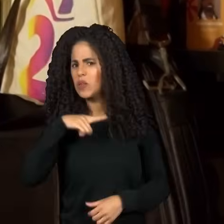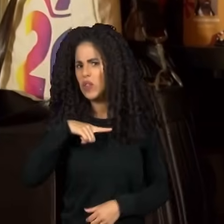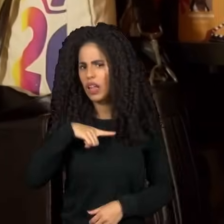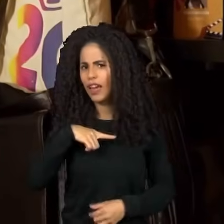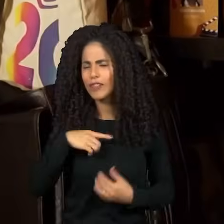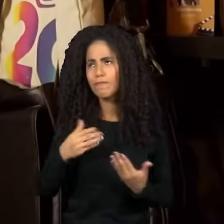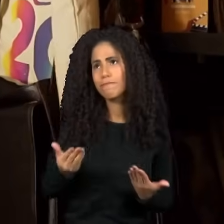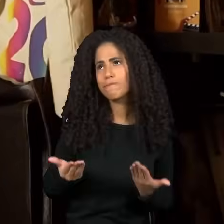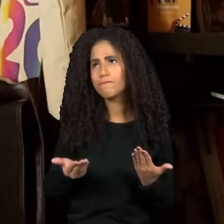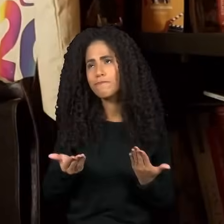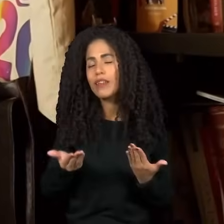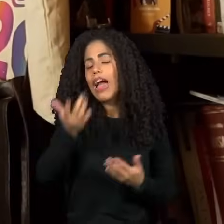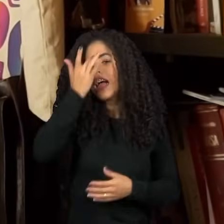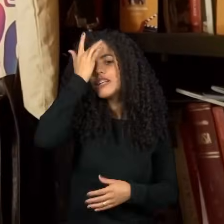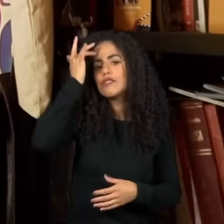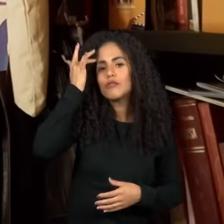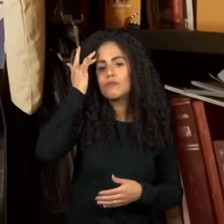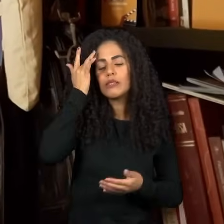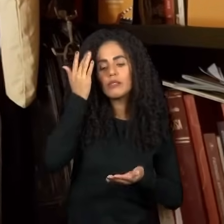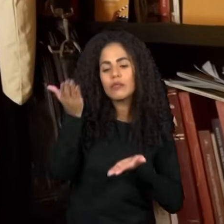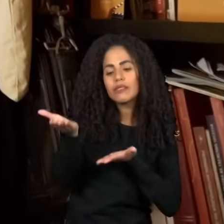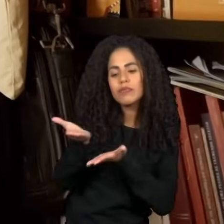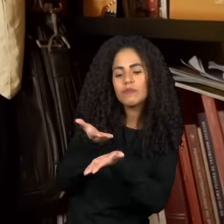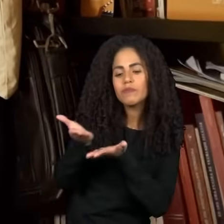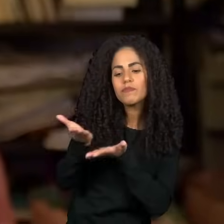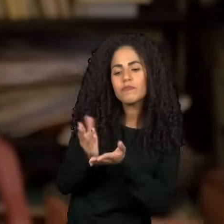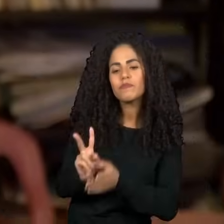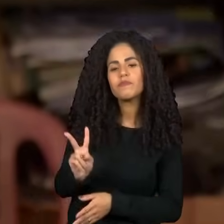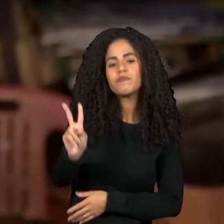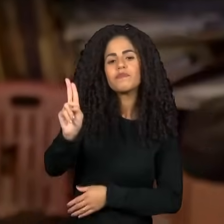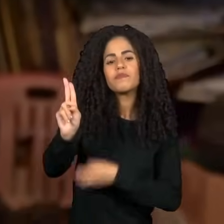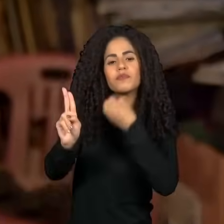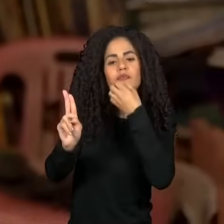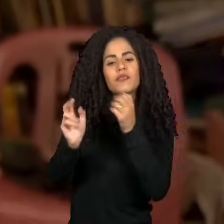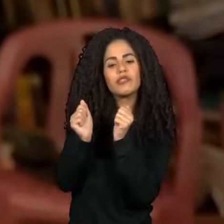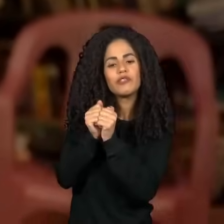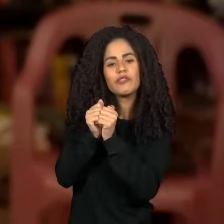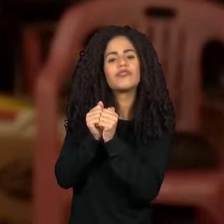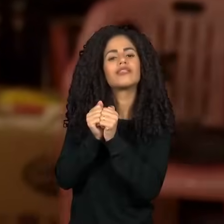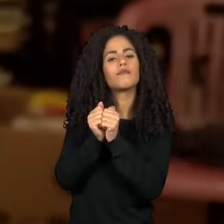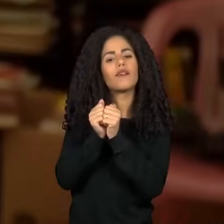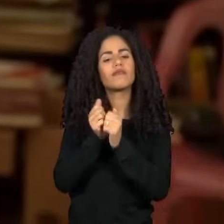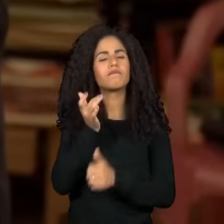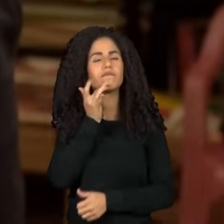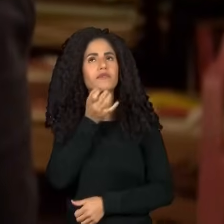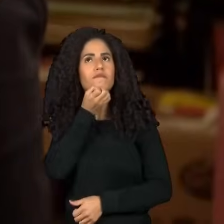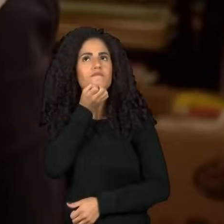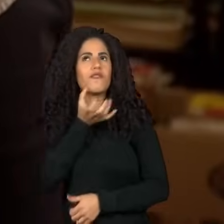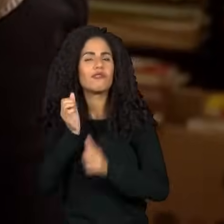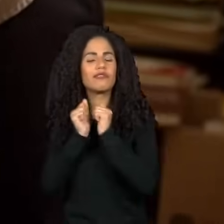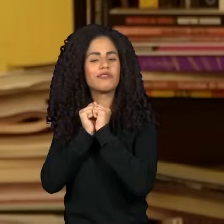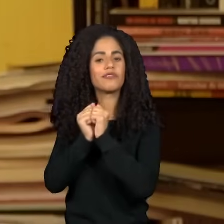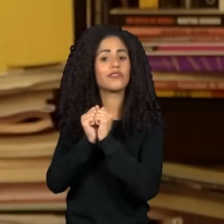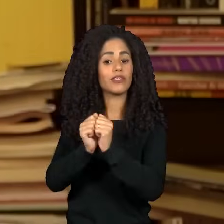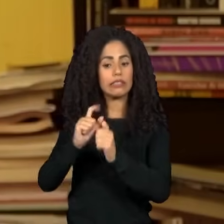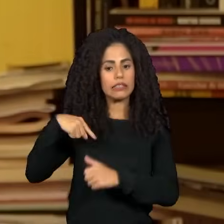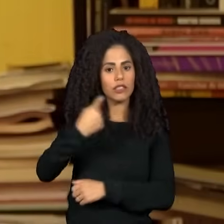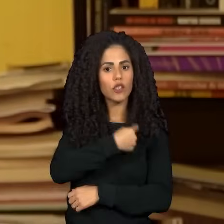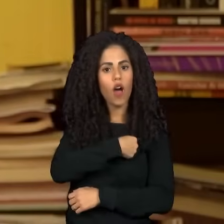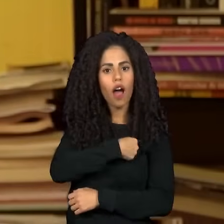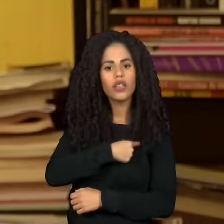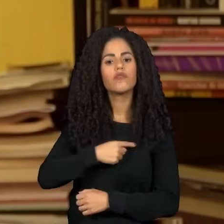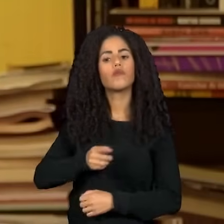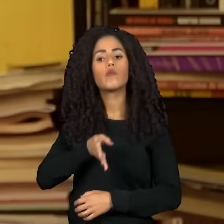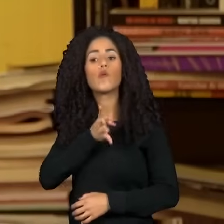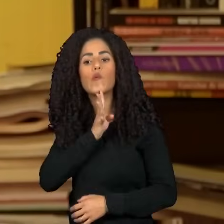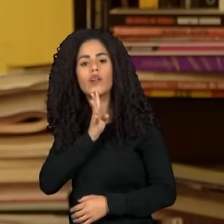forma que as pessoas envolvidas ficam mais confortáveis e mais satisfeitas. À medida que nós conhecemos o